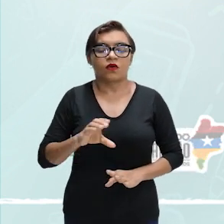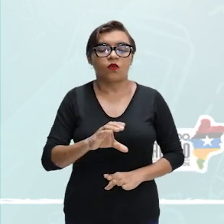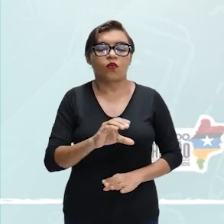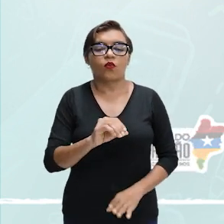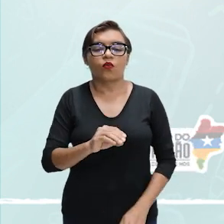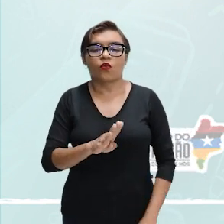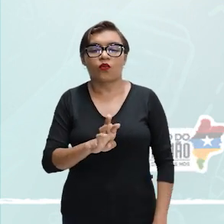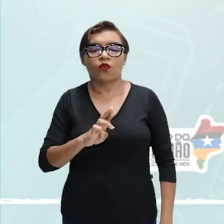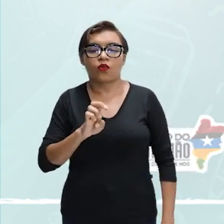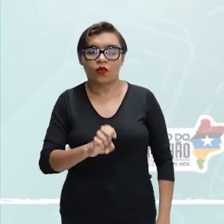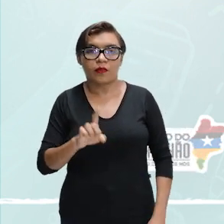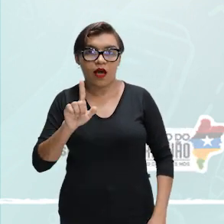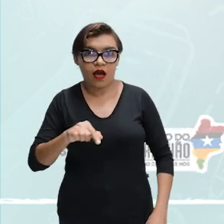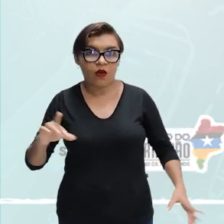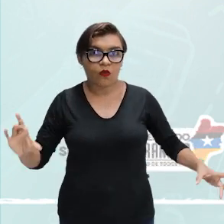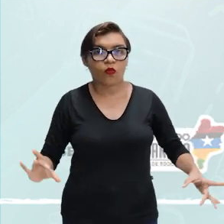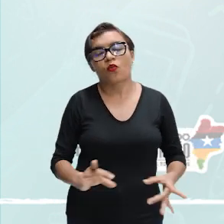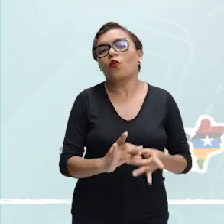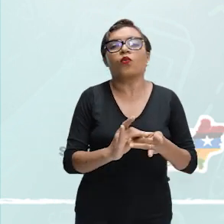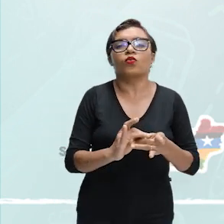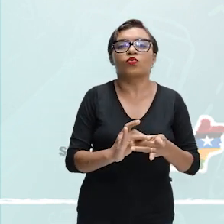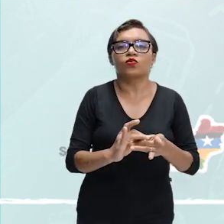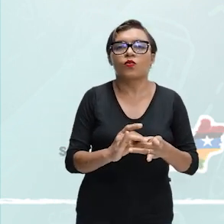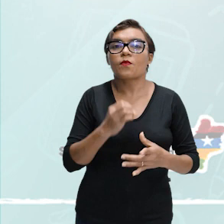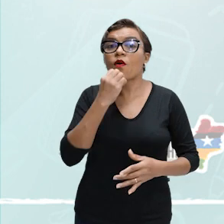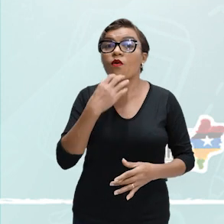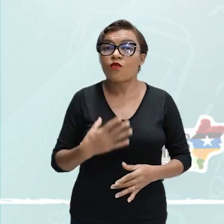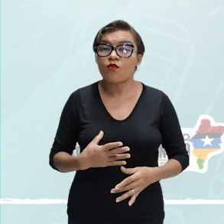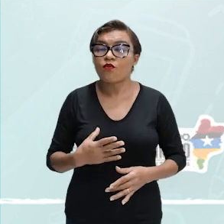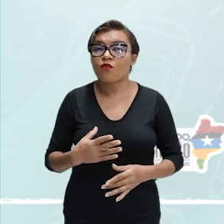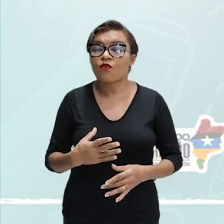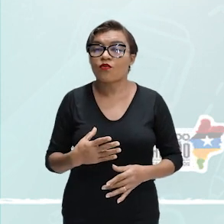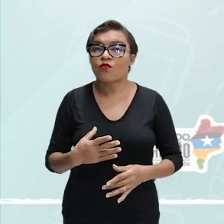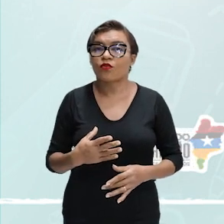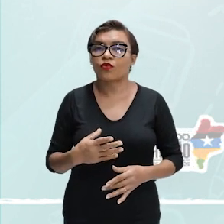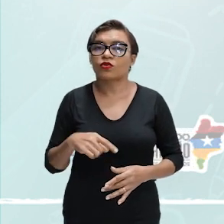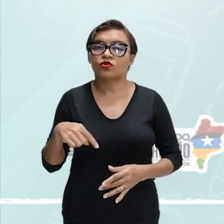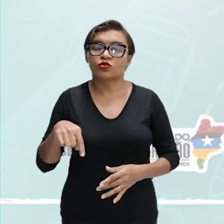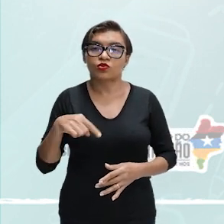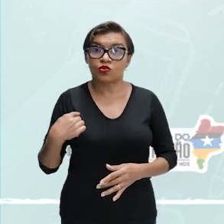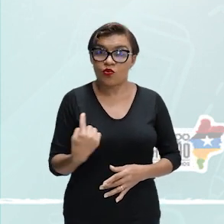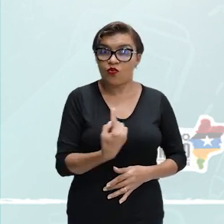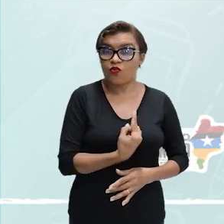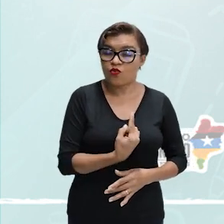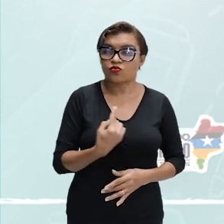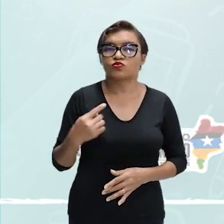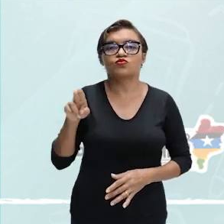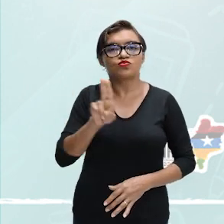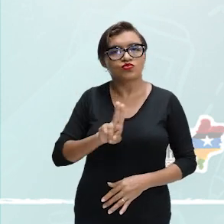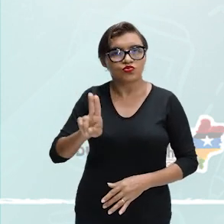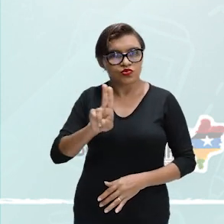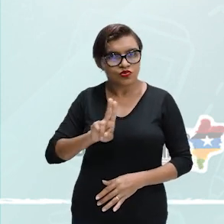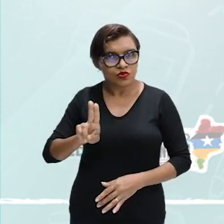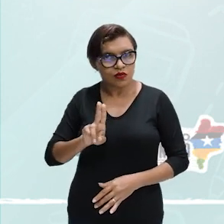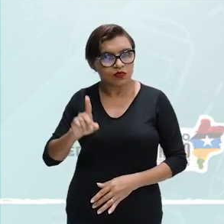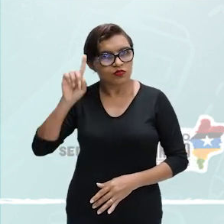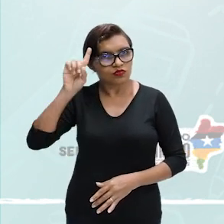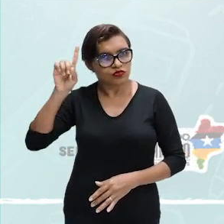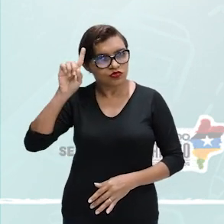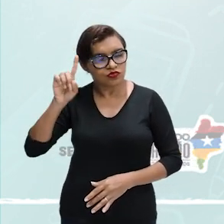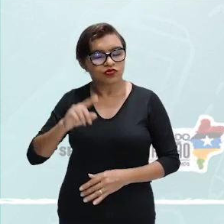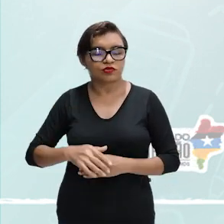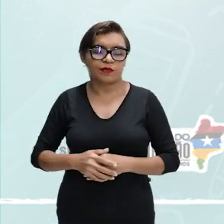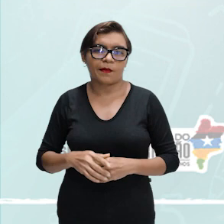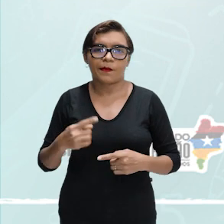é um condutor, e ele chega a ser um bom condutor, que é aquilo que nós utilizamos no nosso dia a dia, justamente por conta